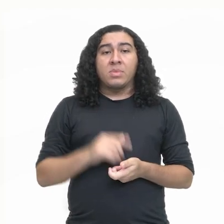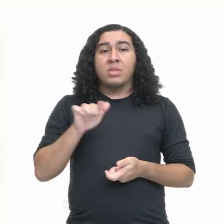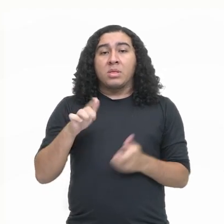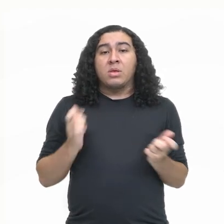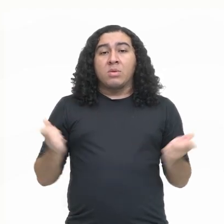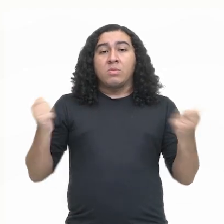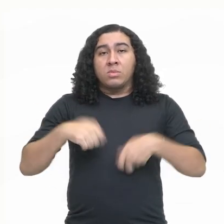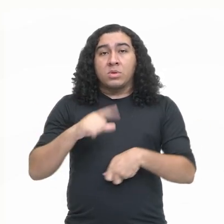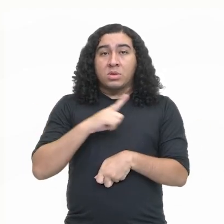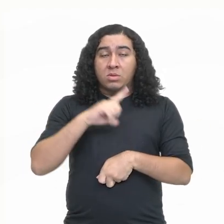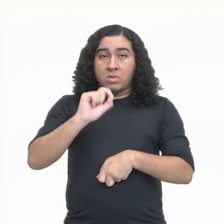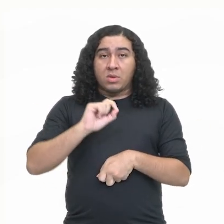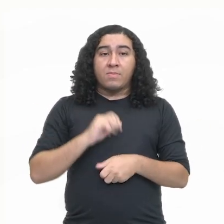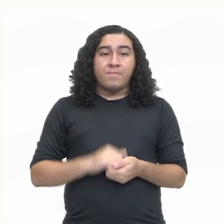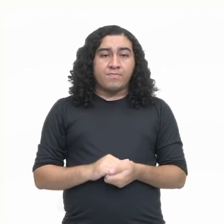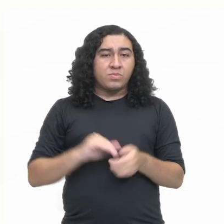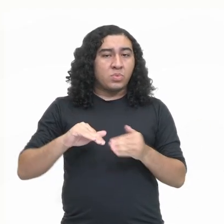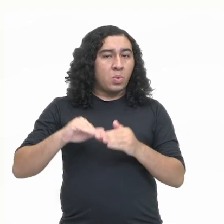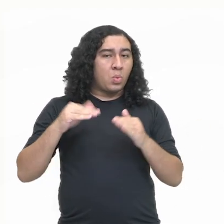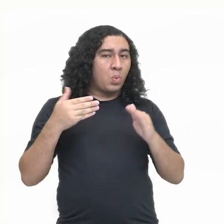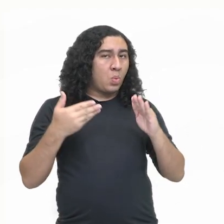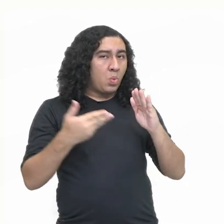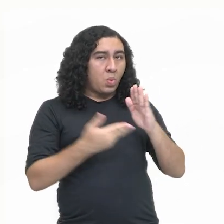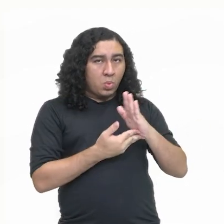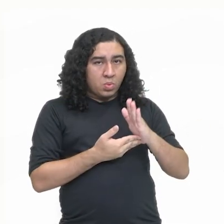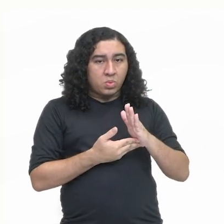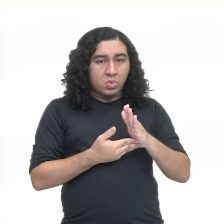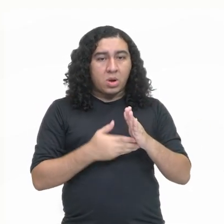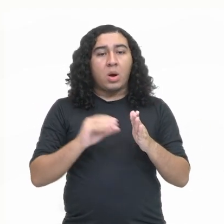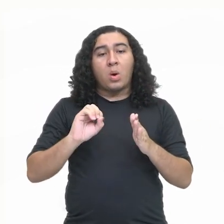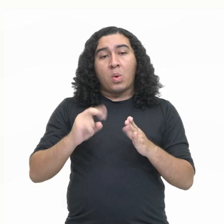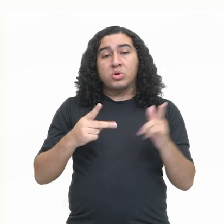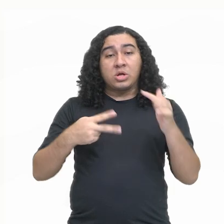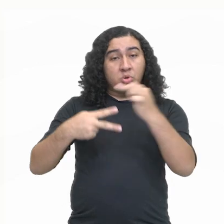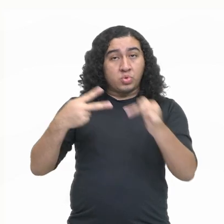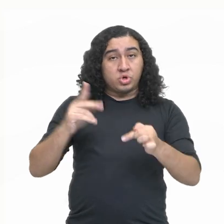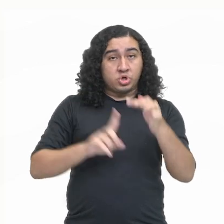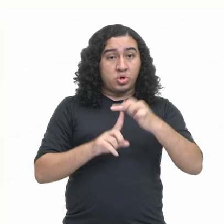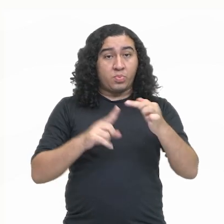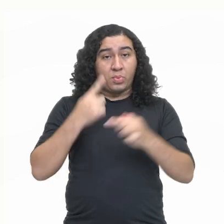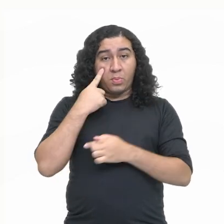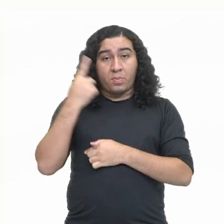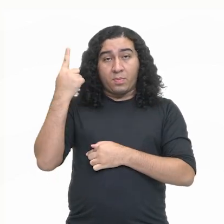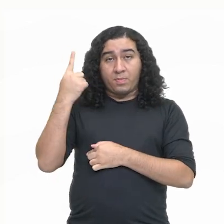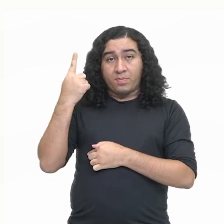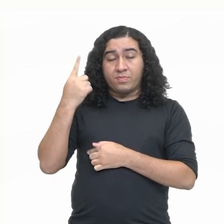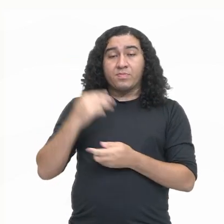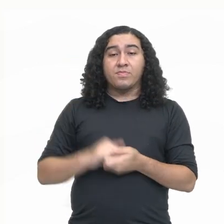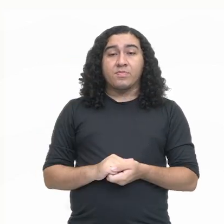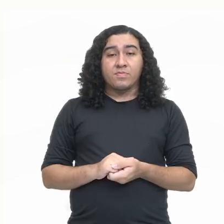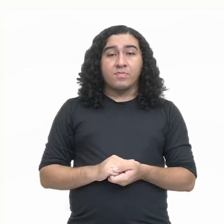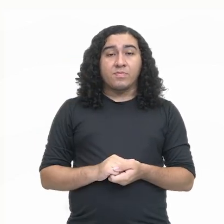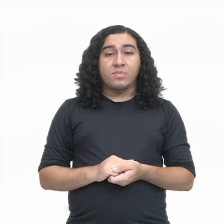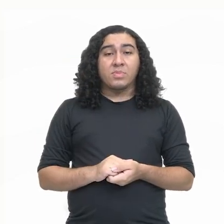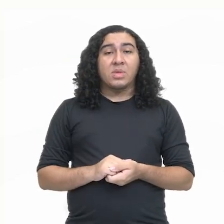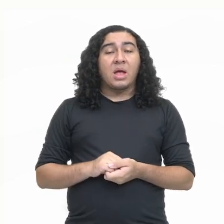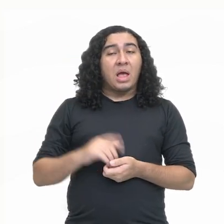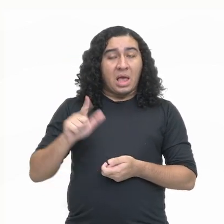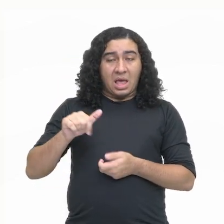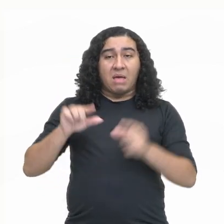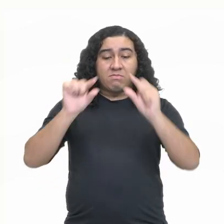ser integrais ou periféricas. Elas são integrais quando penetram na bicamada